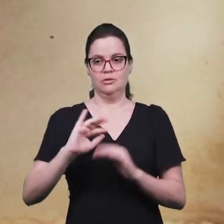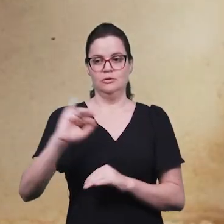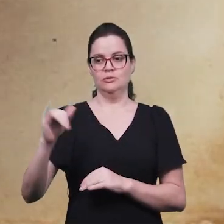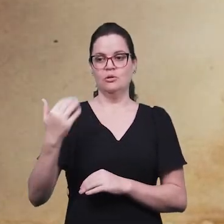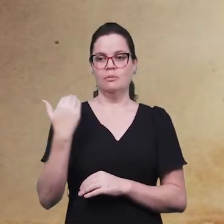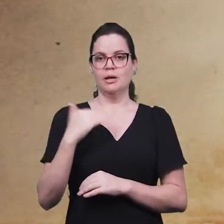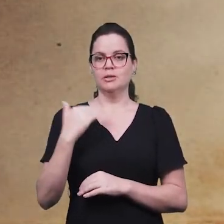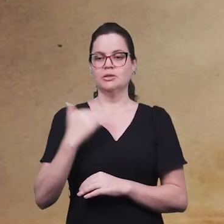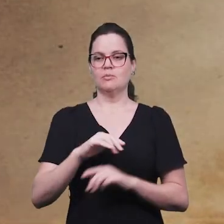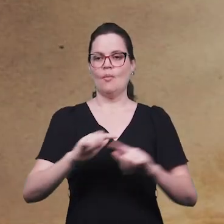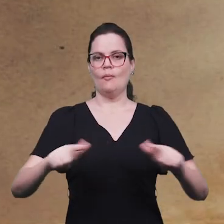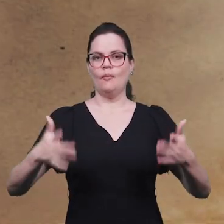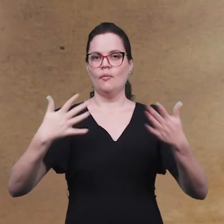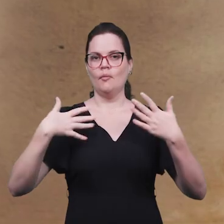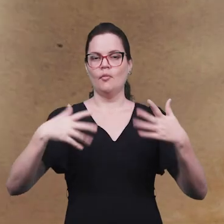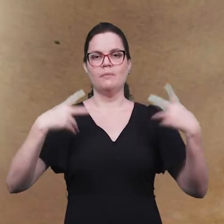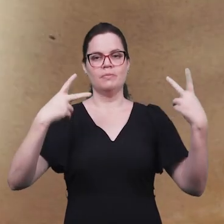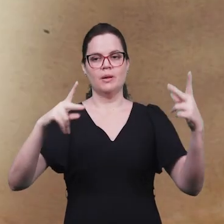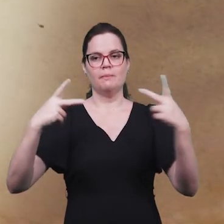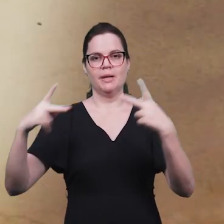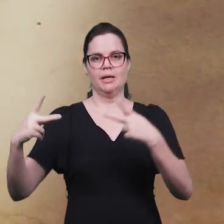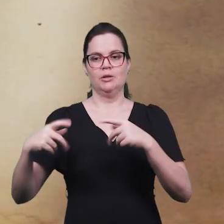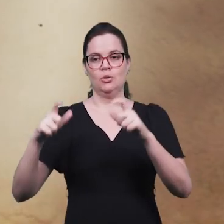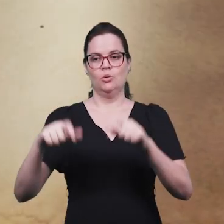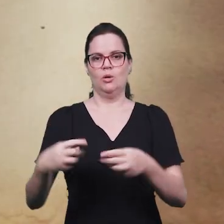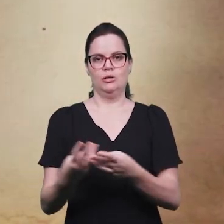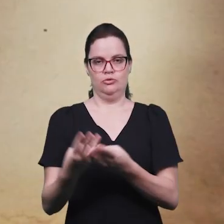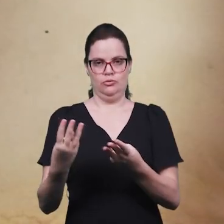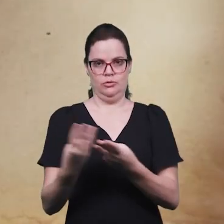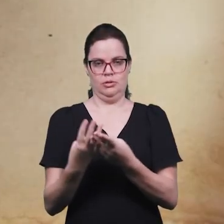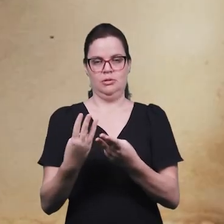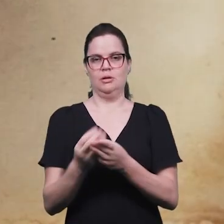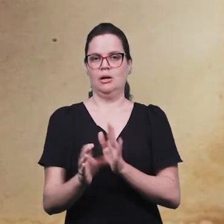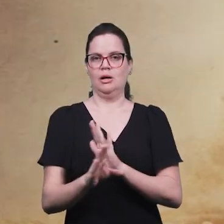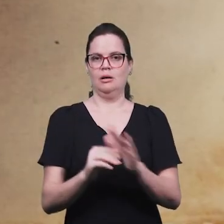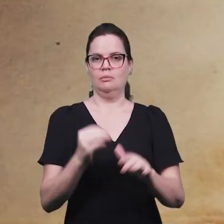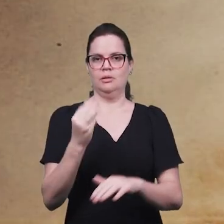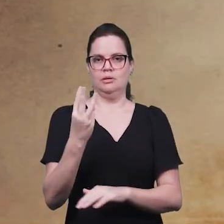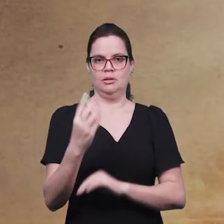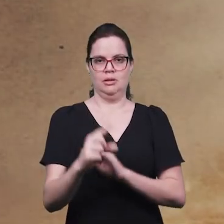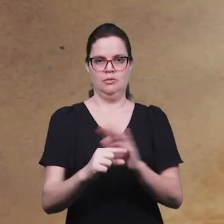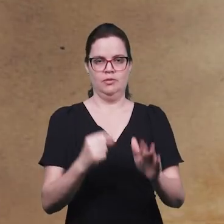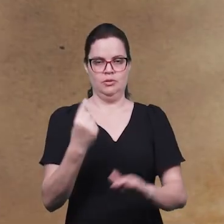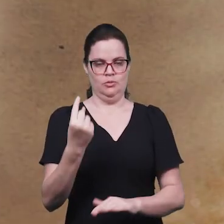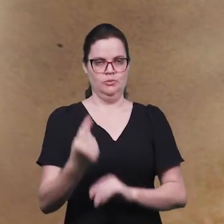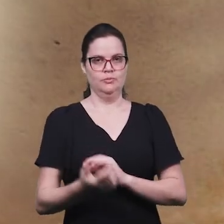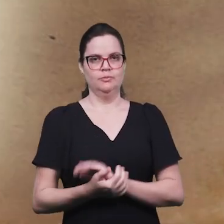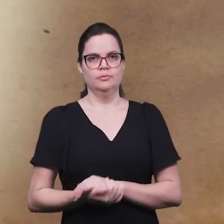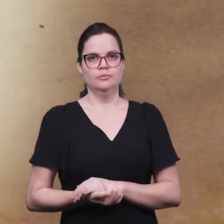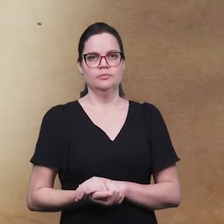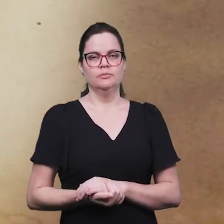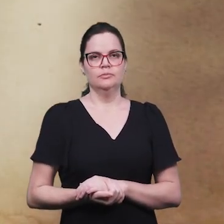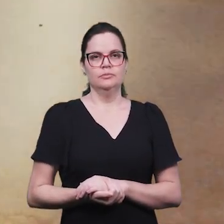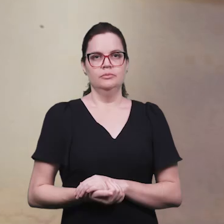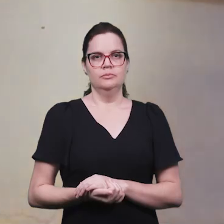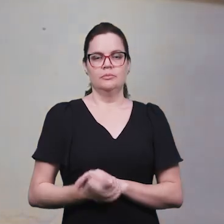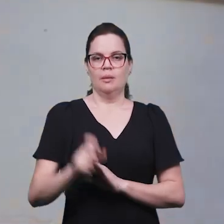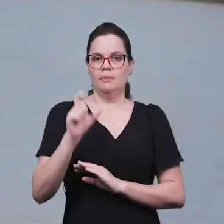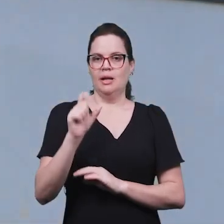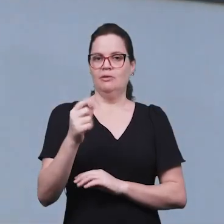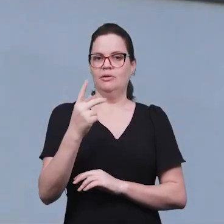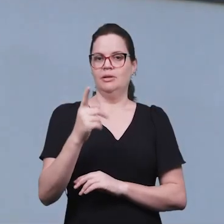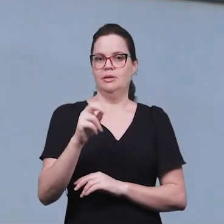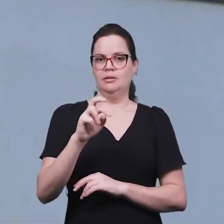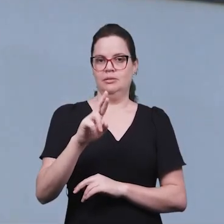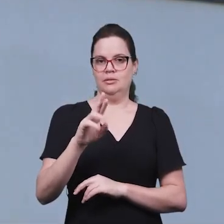João Batista pregando no deserto da Judéia, no capítulo 3, verso 1. A palavra